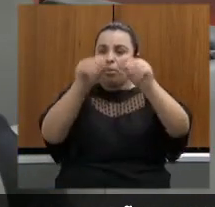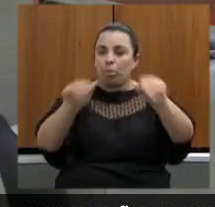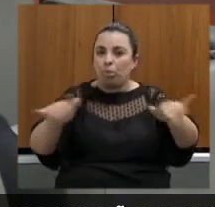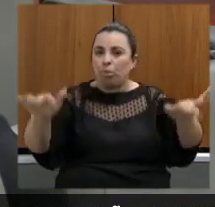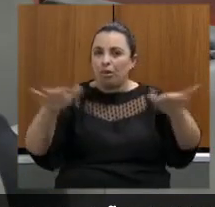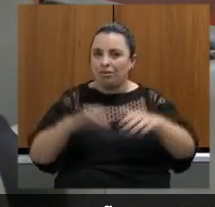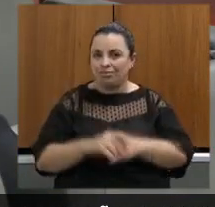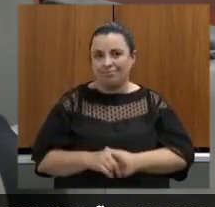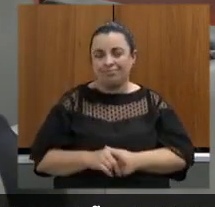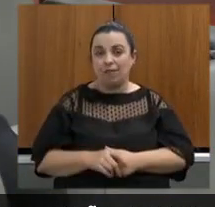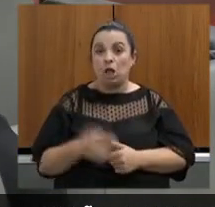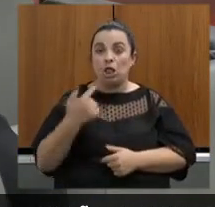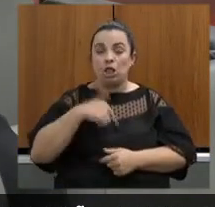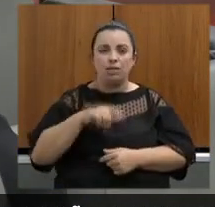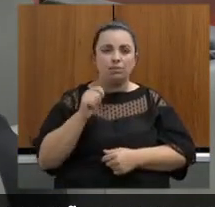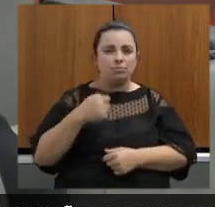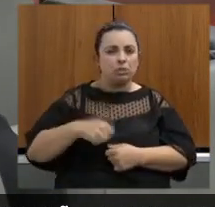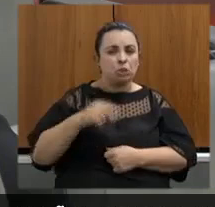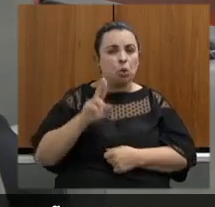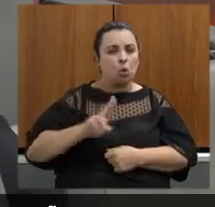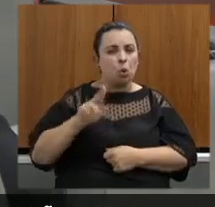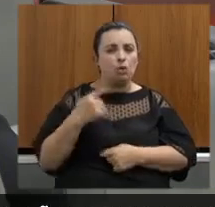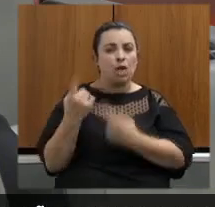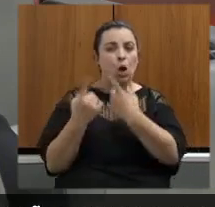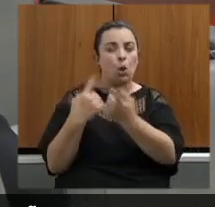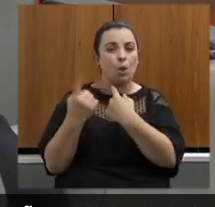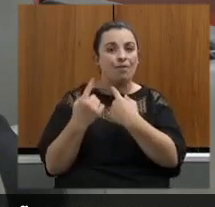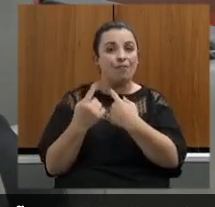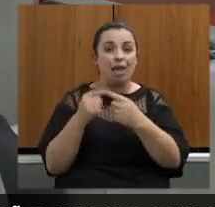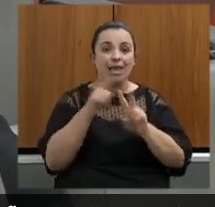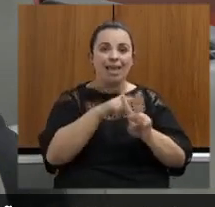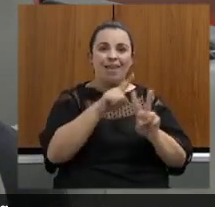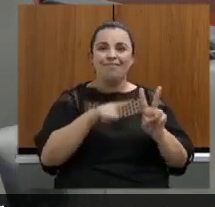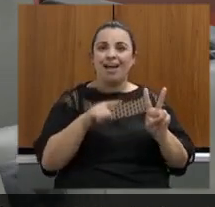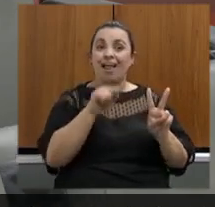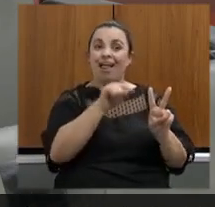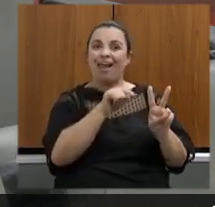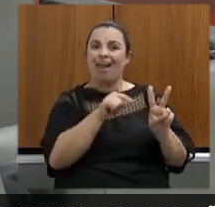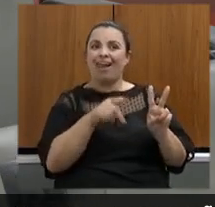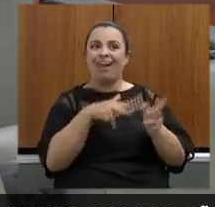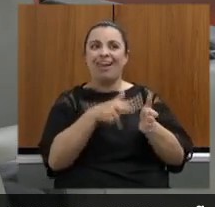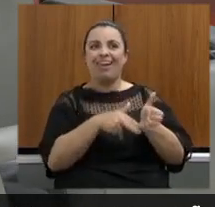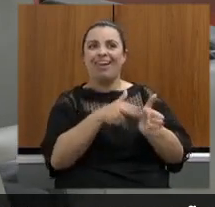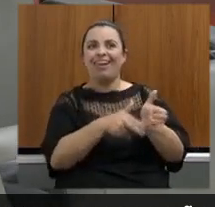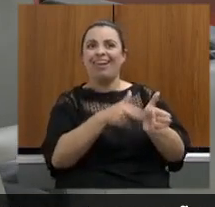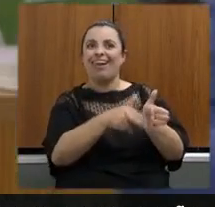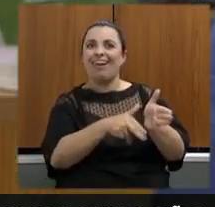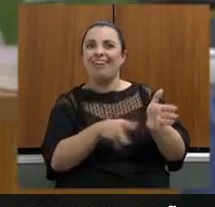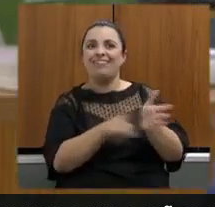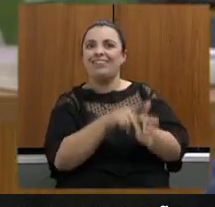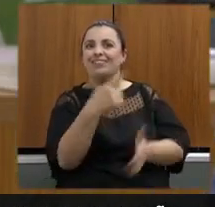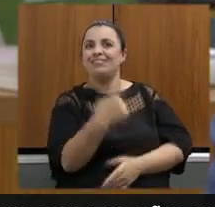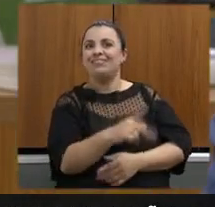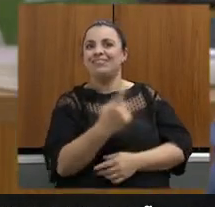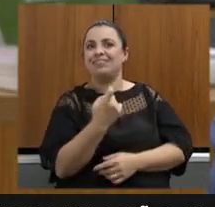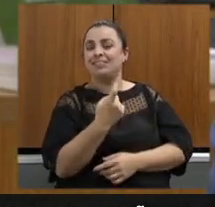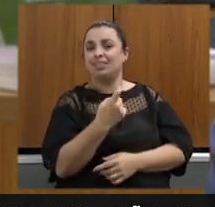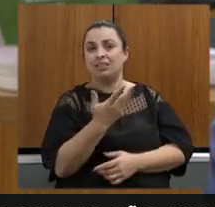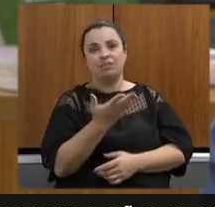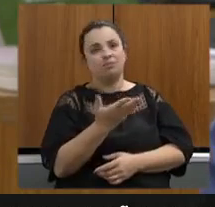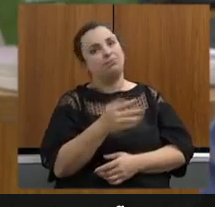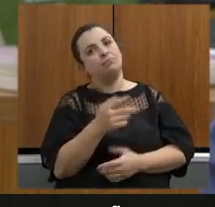enfrentar 381 enquanto Há vagas A Ferrovia só para ela Oi